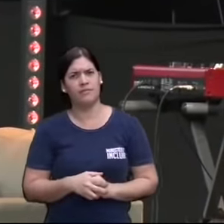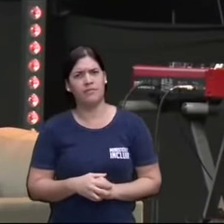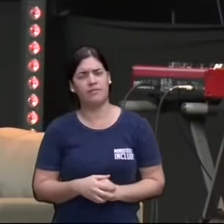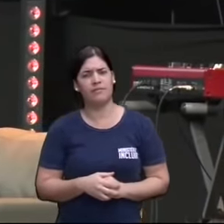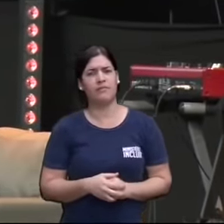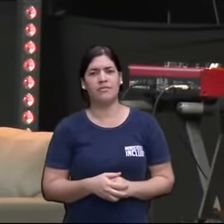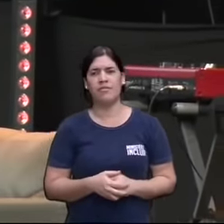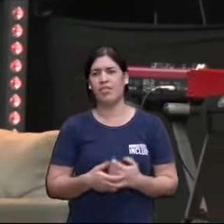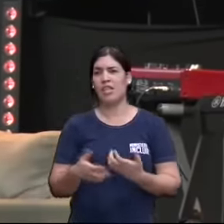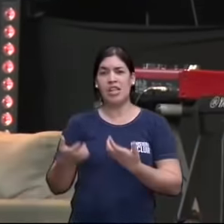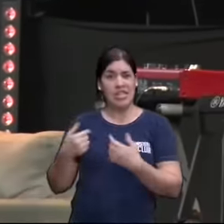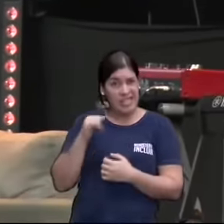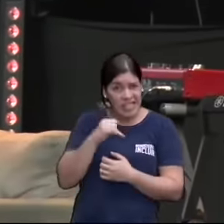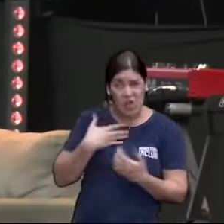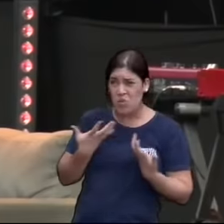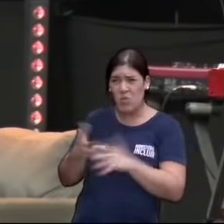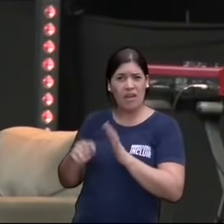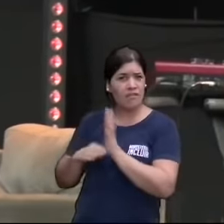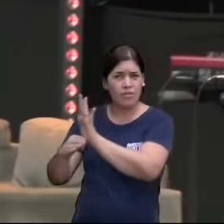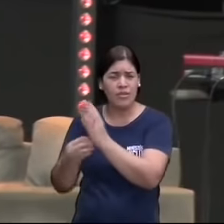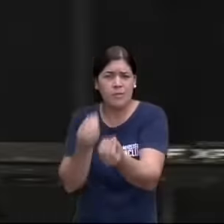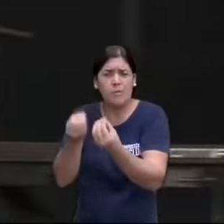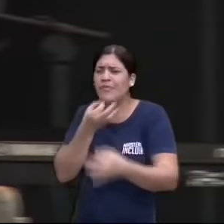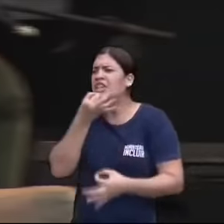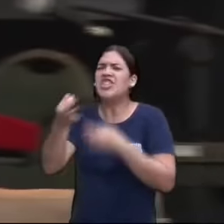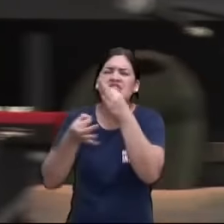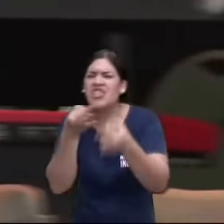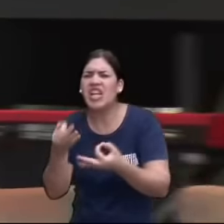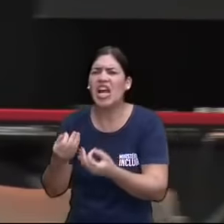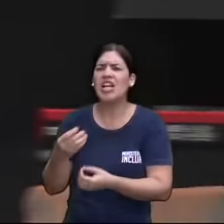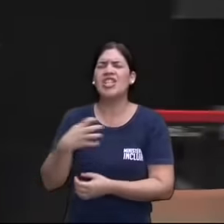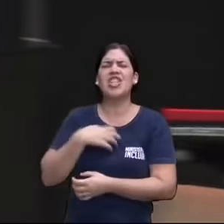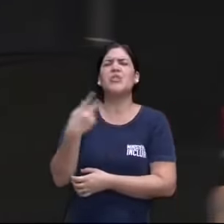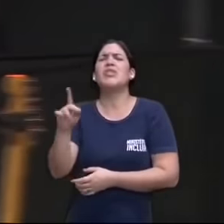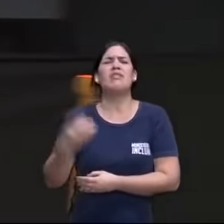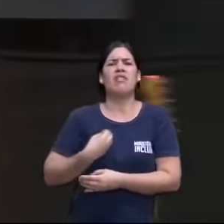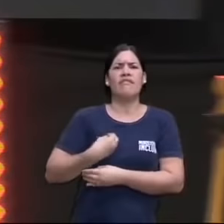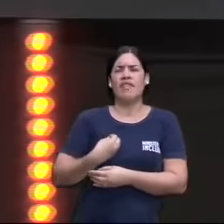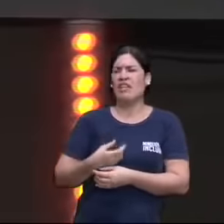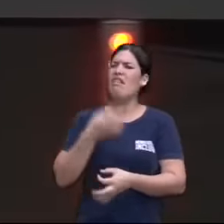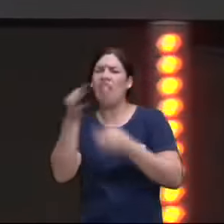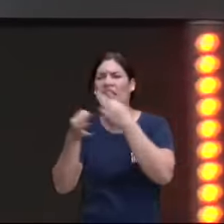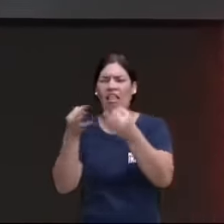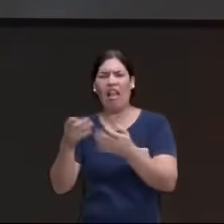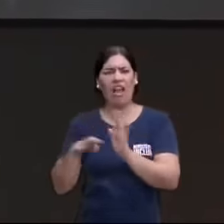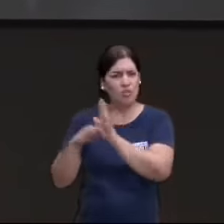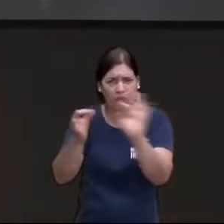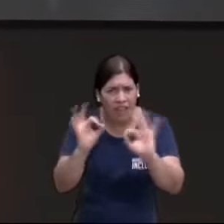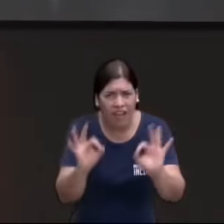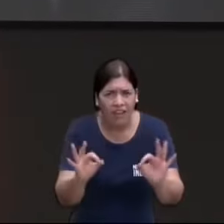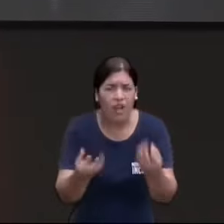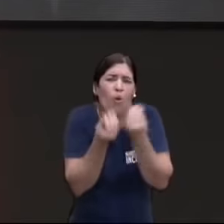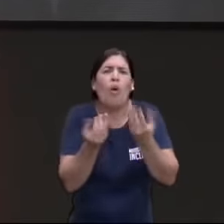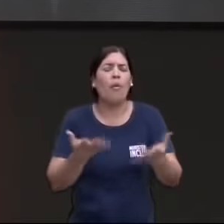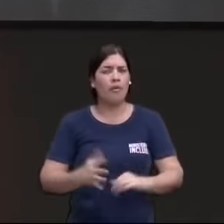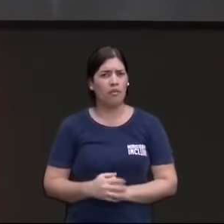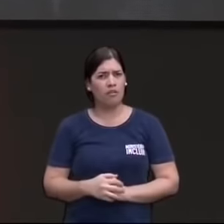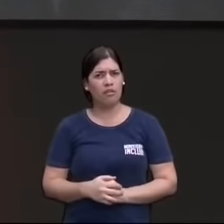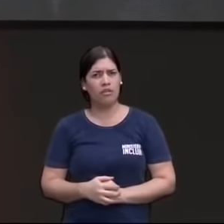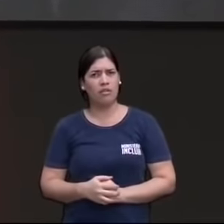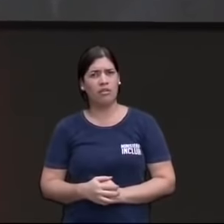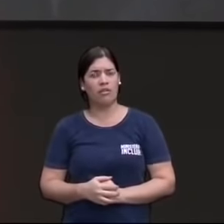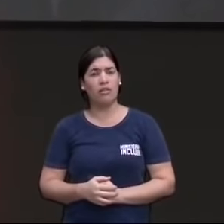Não quero te ajudar e fico criticando a sua forma de viver? Pelo amor de Deus! Quantas pessoas, é uma fortaleza o